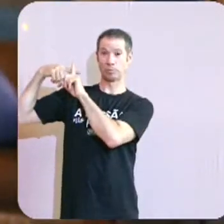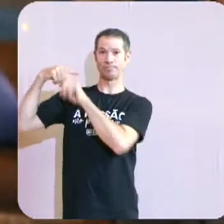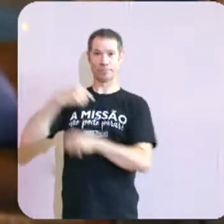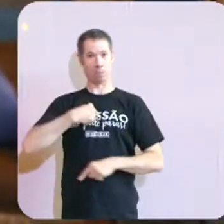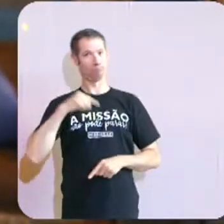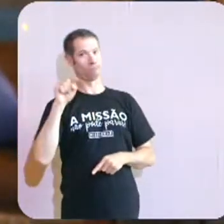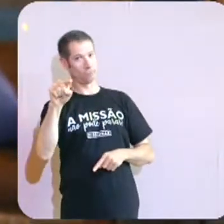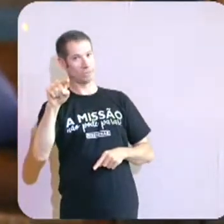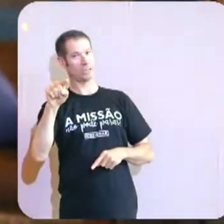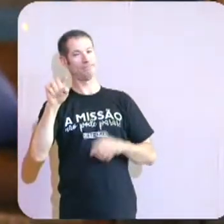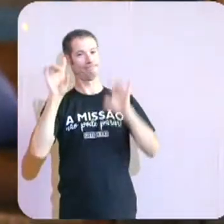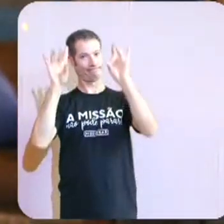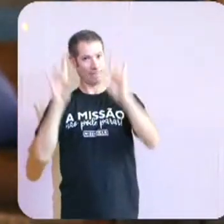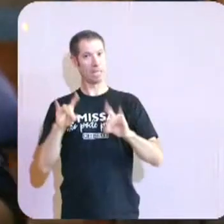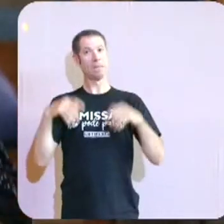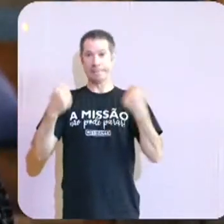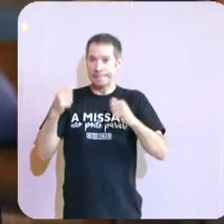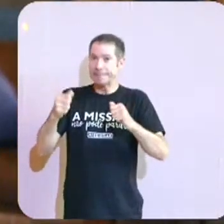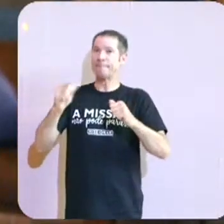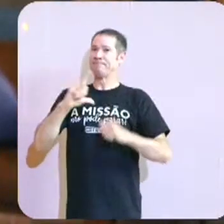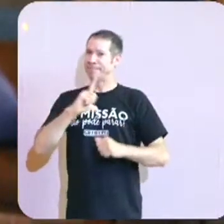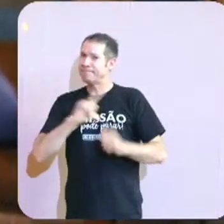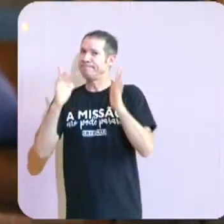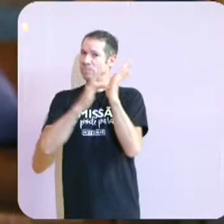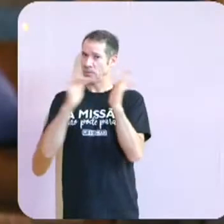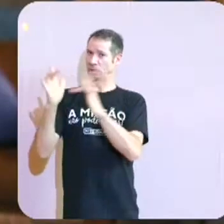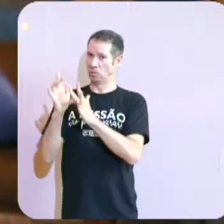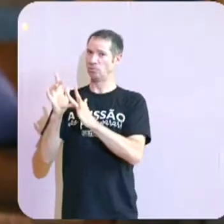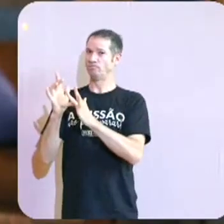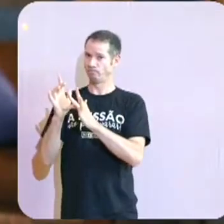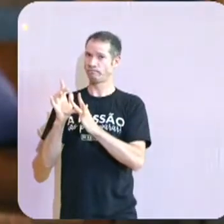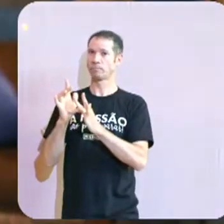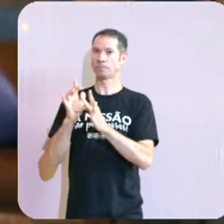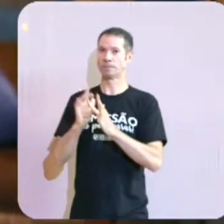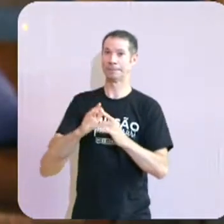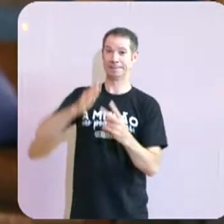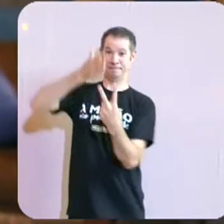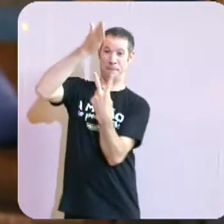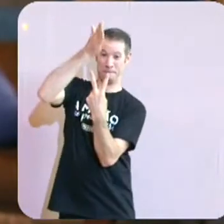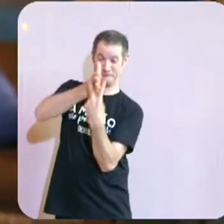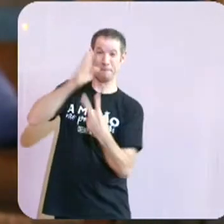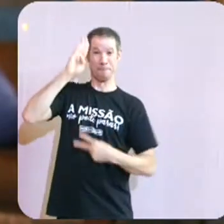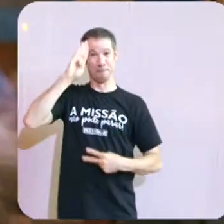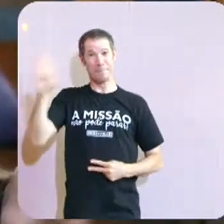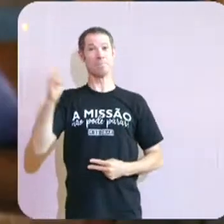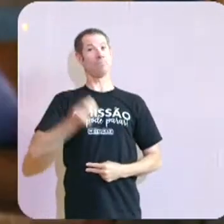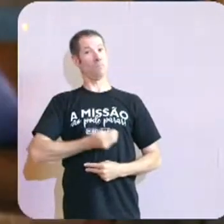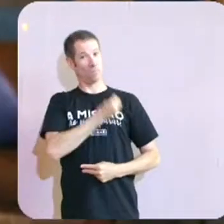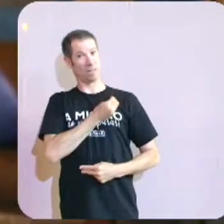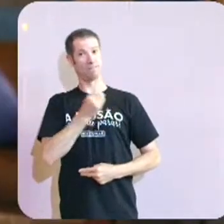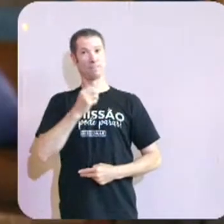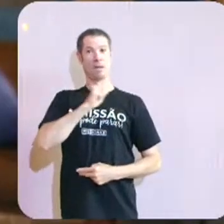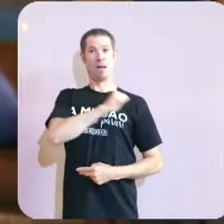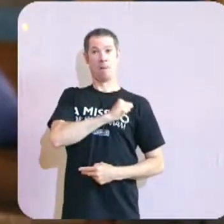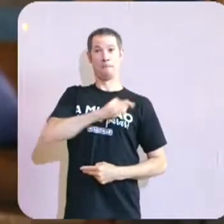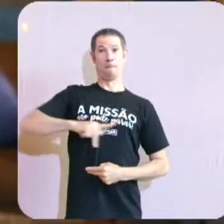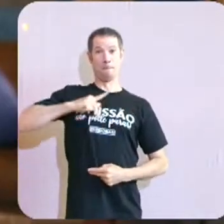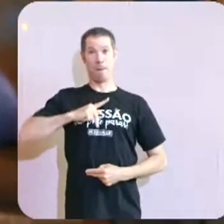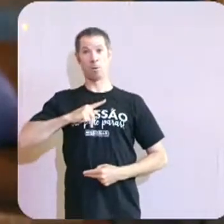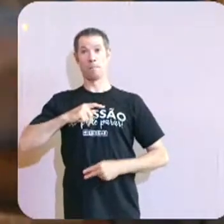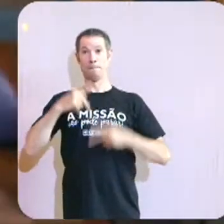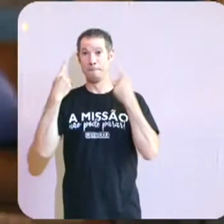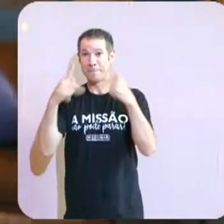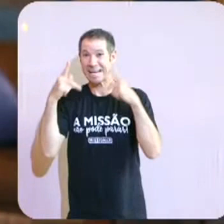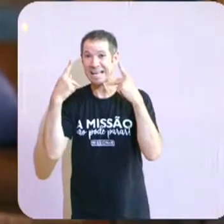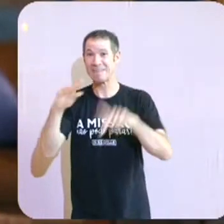você, queridos, temos que ter Jesus ali no centro das nossas vidas. E como Paulo dizia, ele